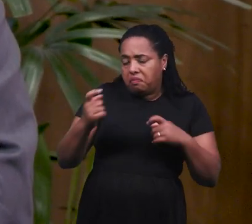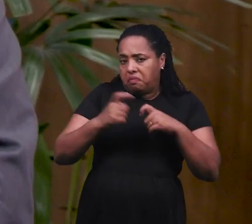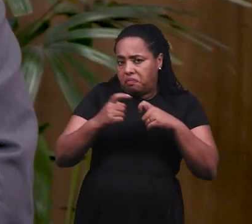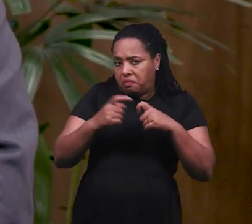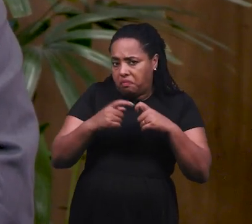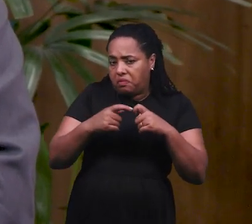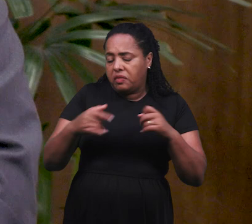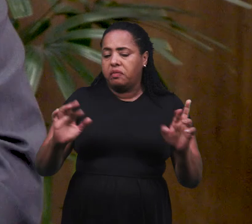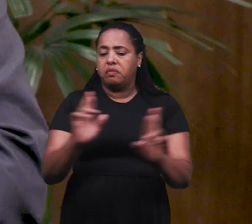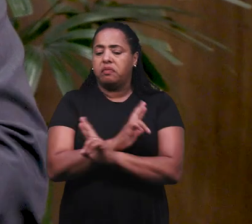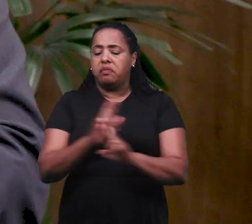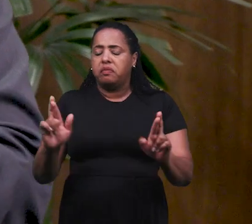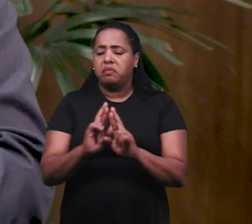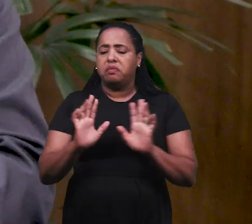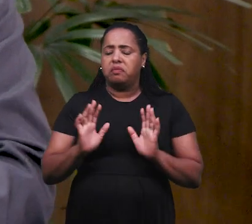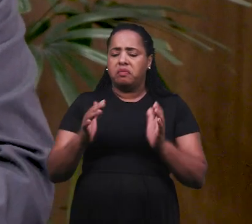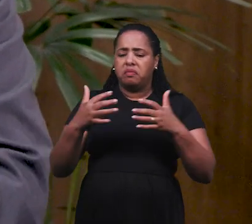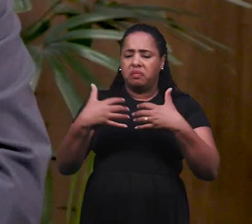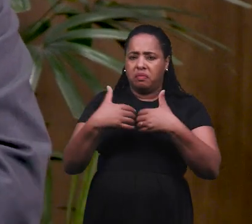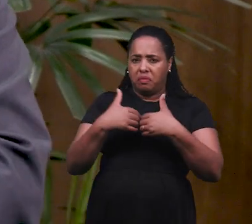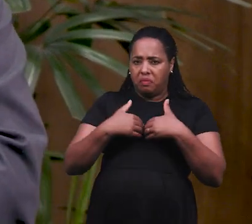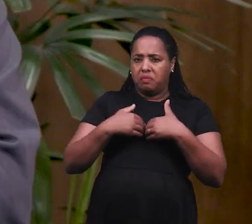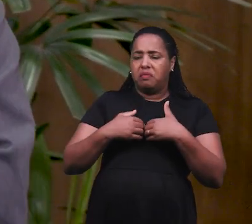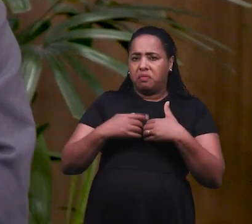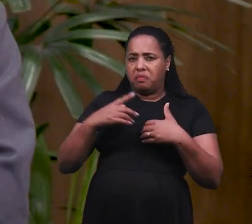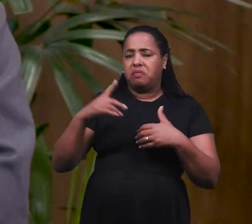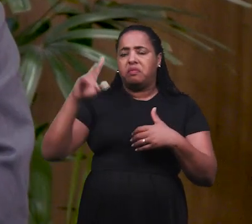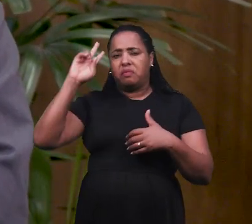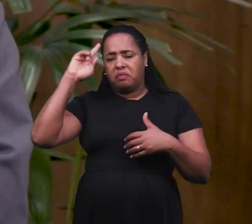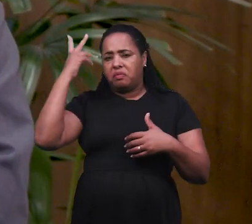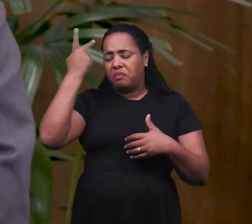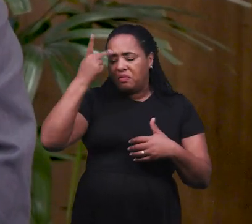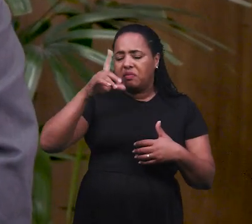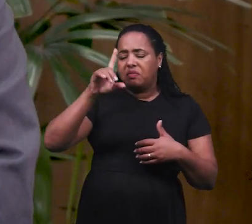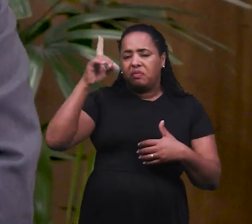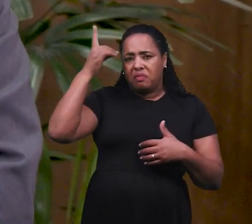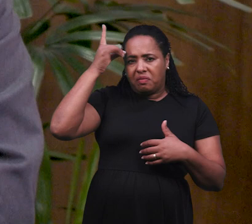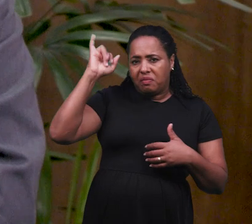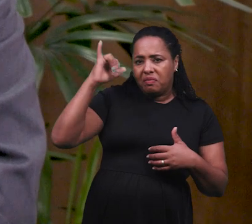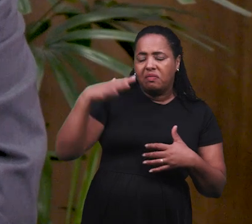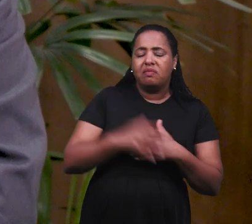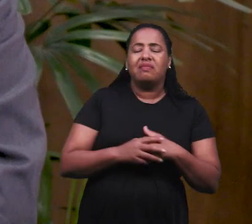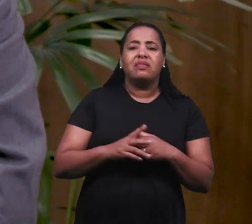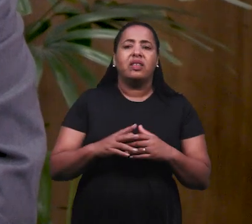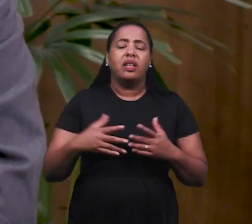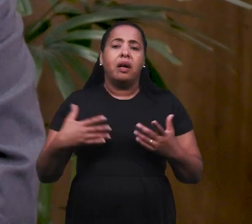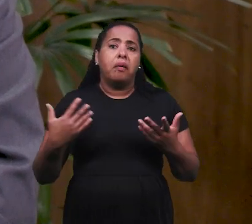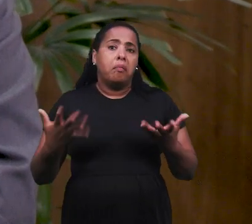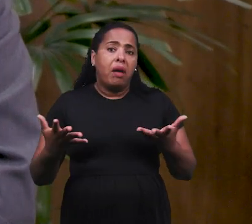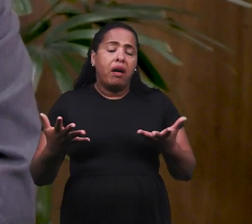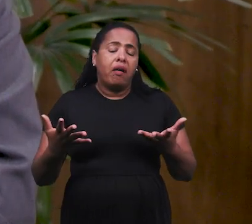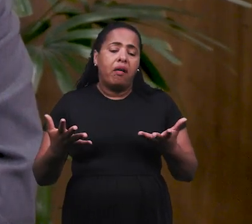limitações com relação ao autismo, TDAH, dislexia, esses detalhes. Mas,